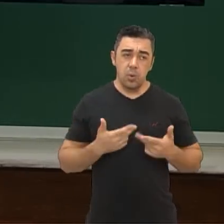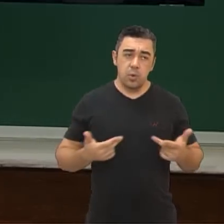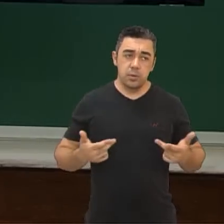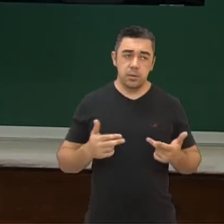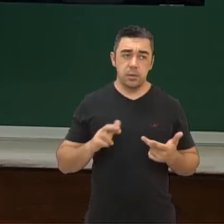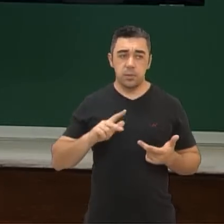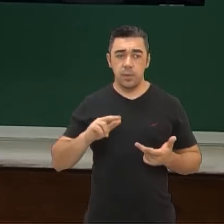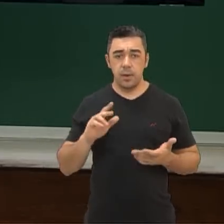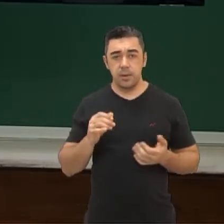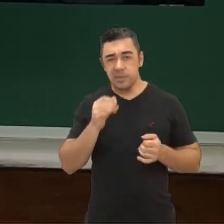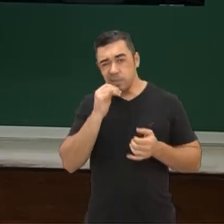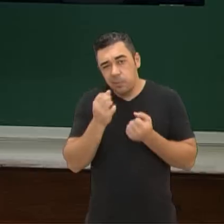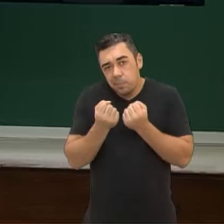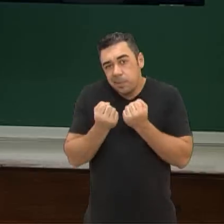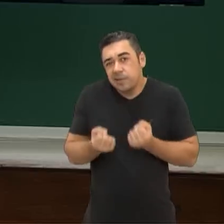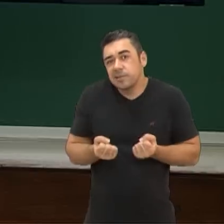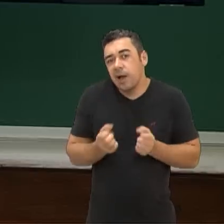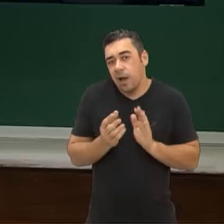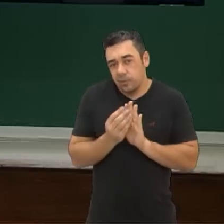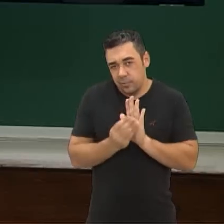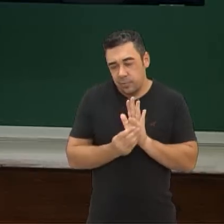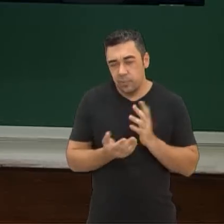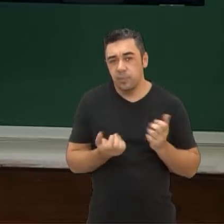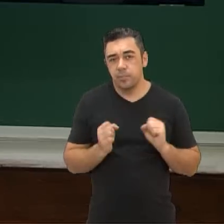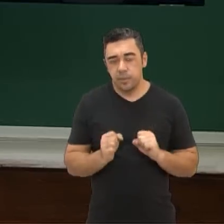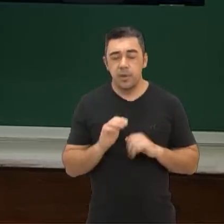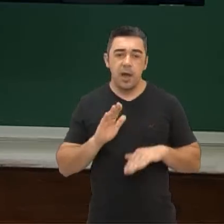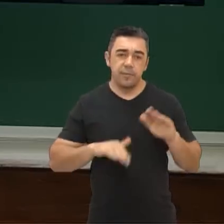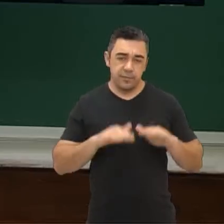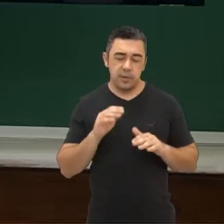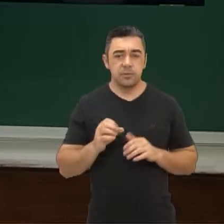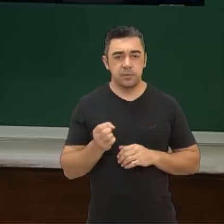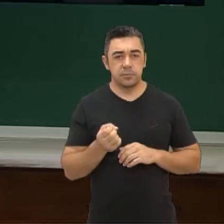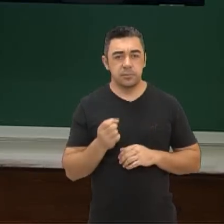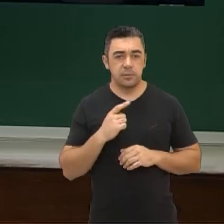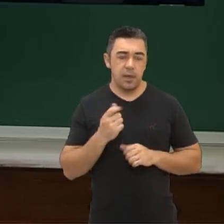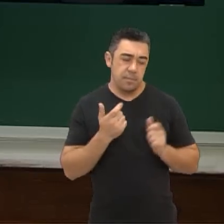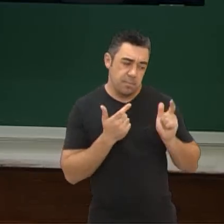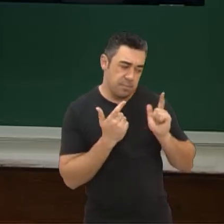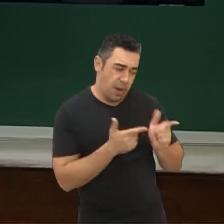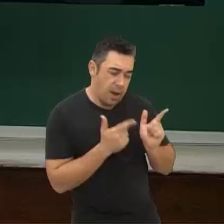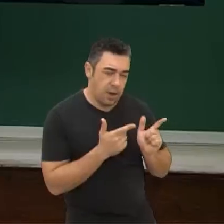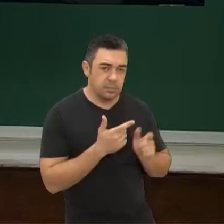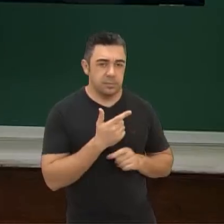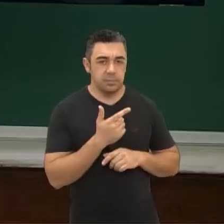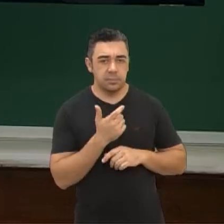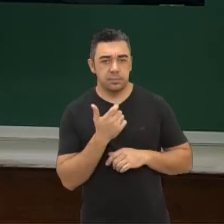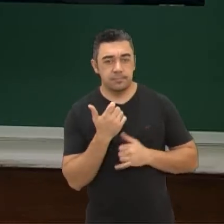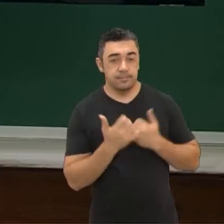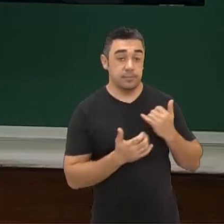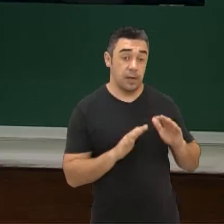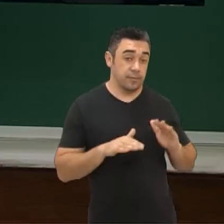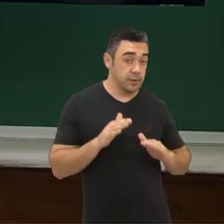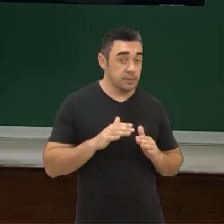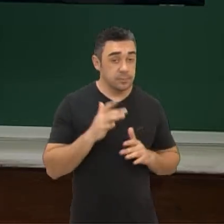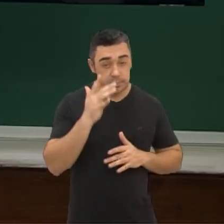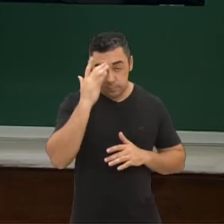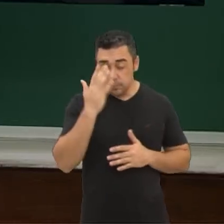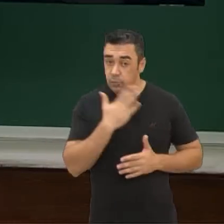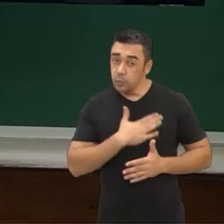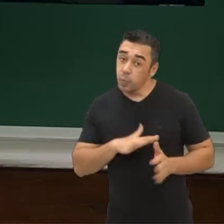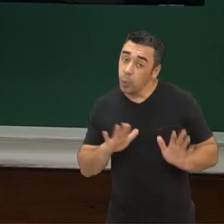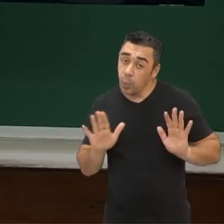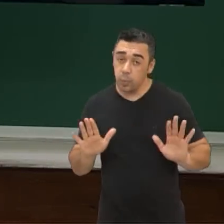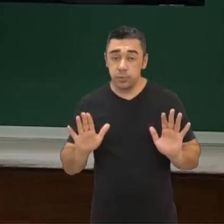hora. As músicas da embolada começam com um desafio e seguem em vários versos feitos de